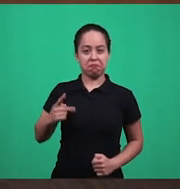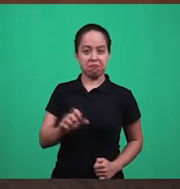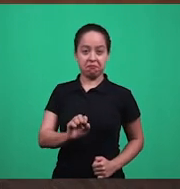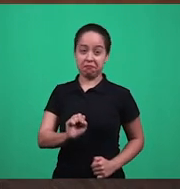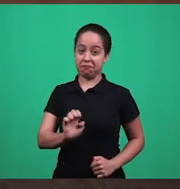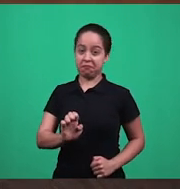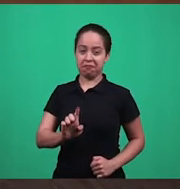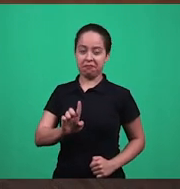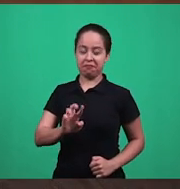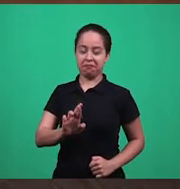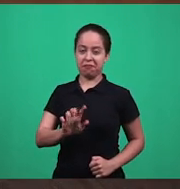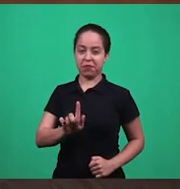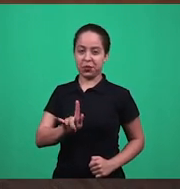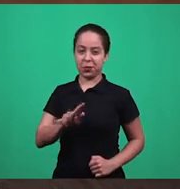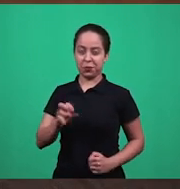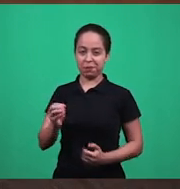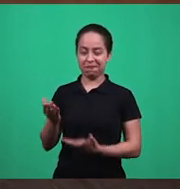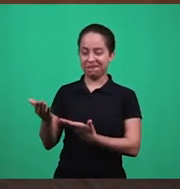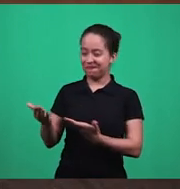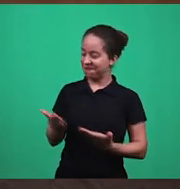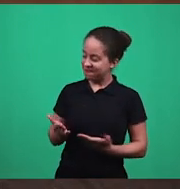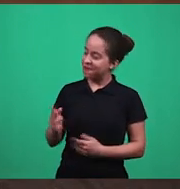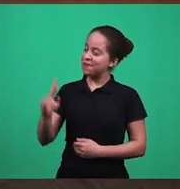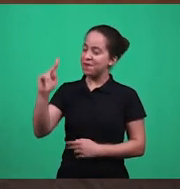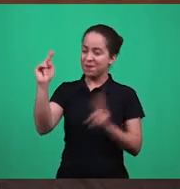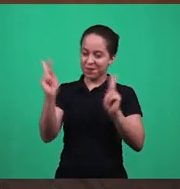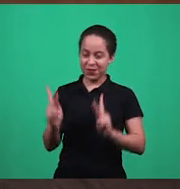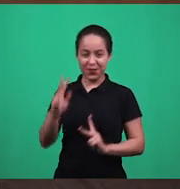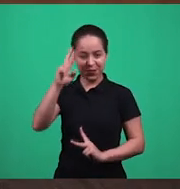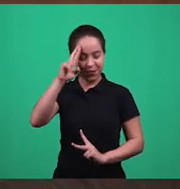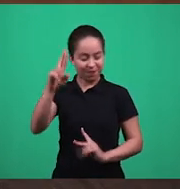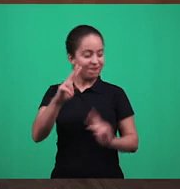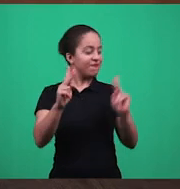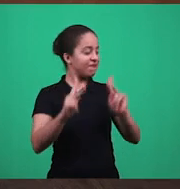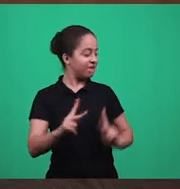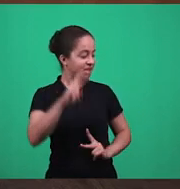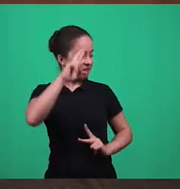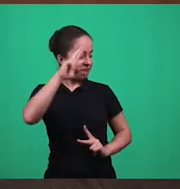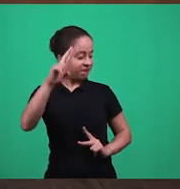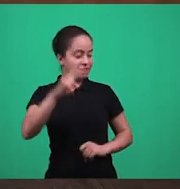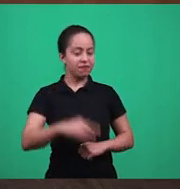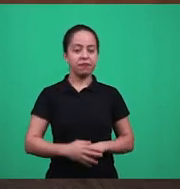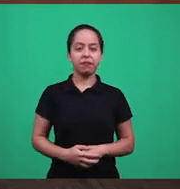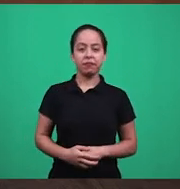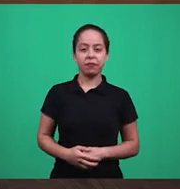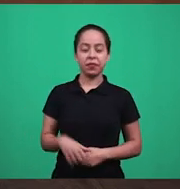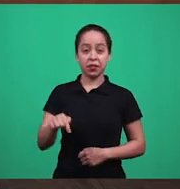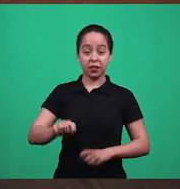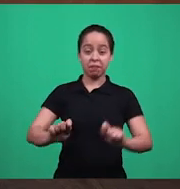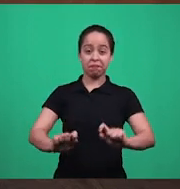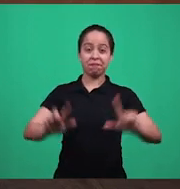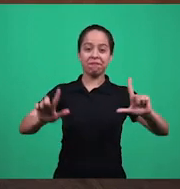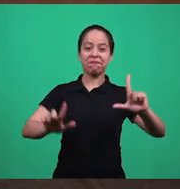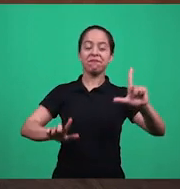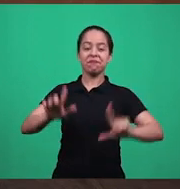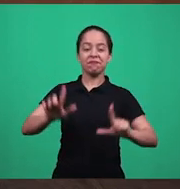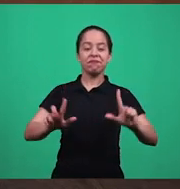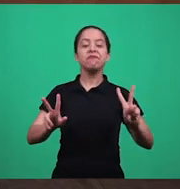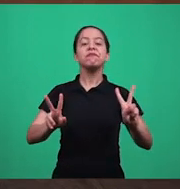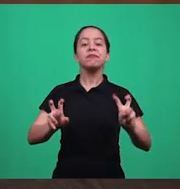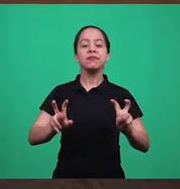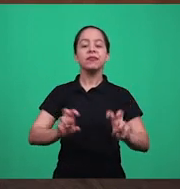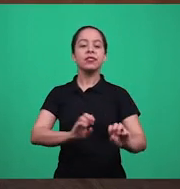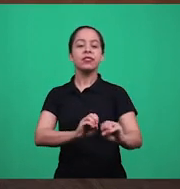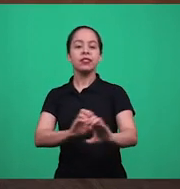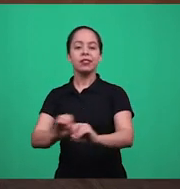Sérgio Souza. Pastor Sérgio, a paz do Senhor. A paz do Senhor. Esse é o quadro Lições